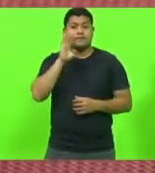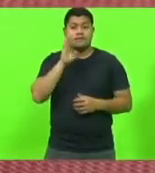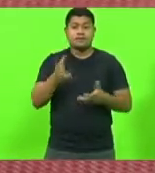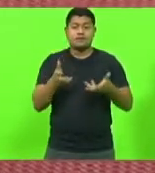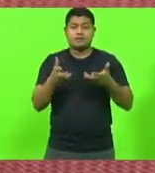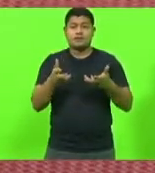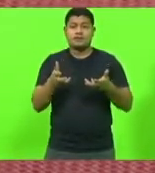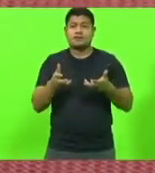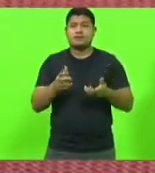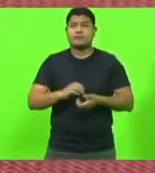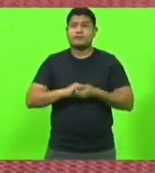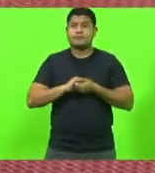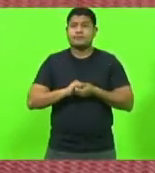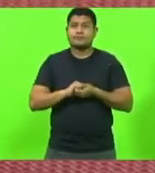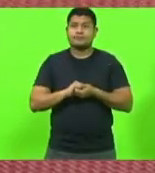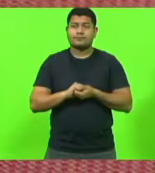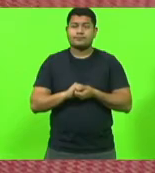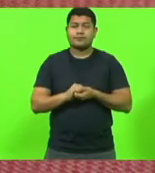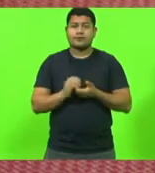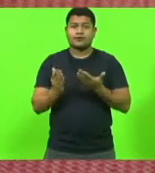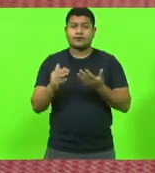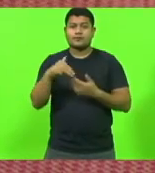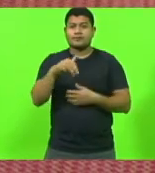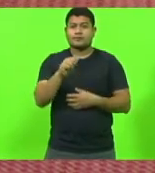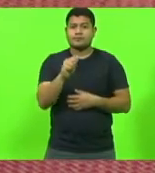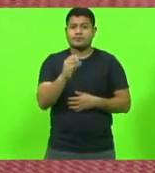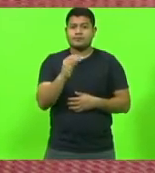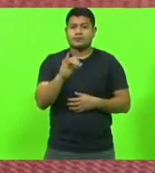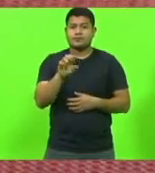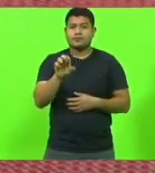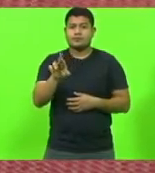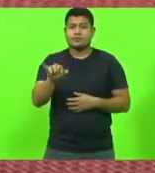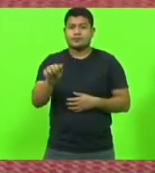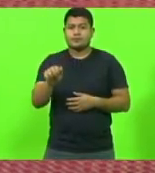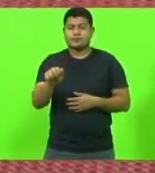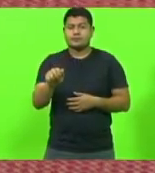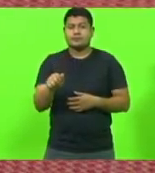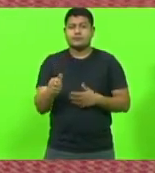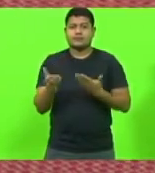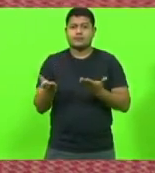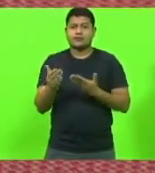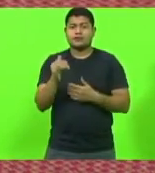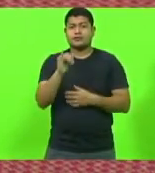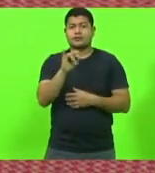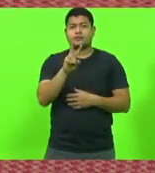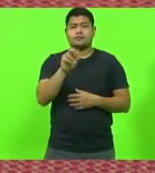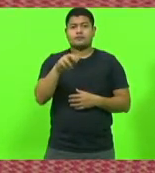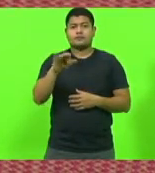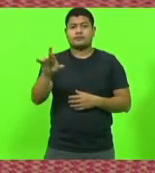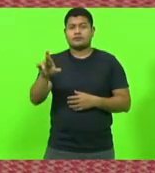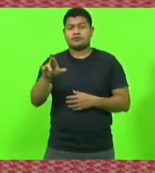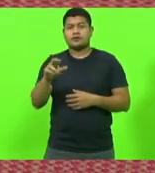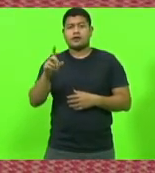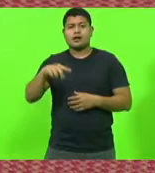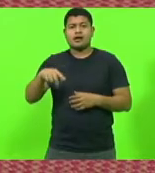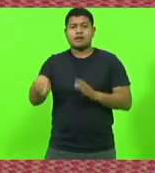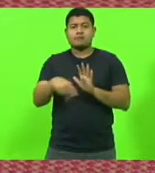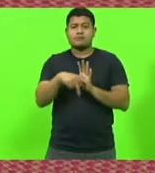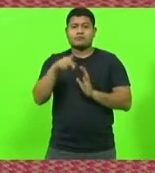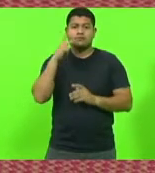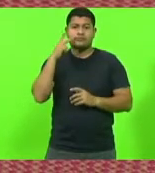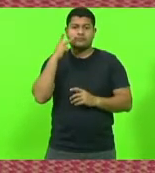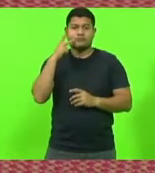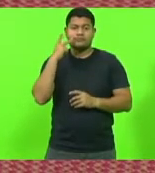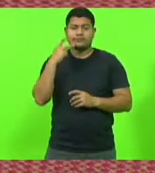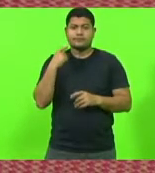nossos amigos de Macieira, que estão aí, né? O Ivanir Canônica, que é vereador, o